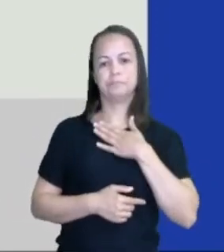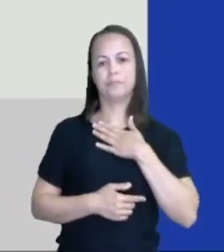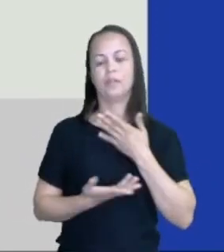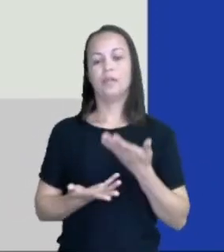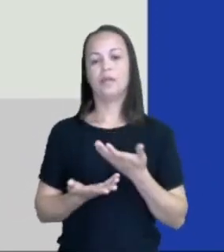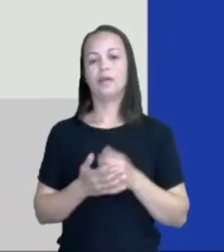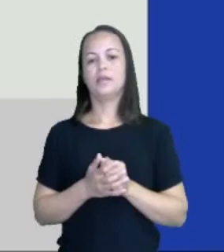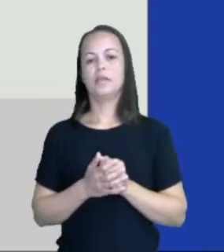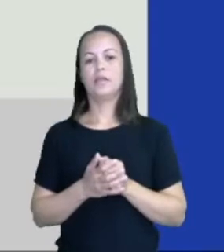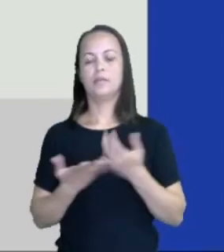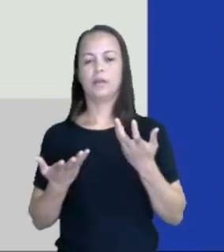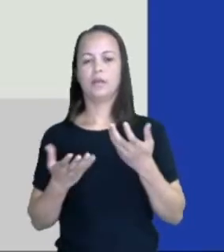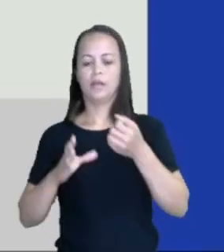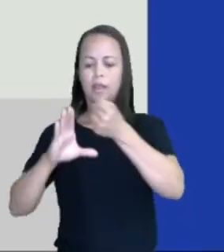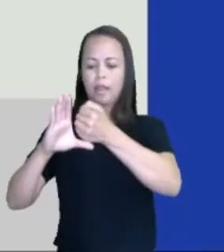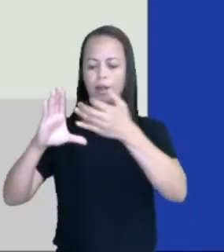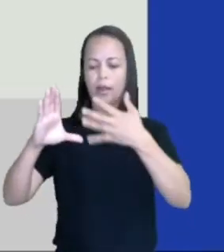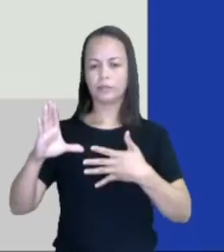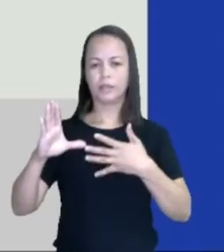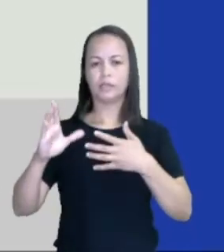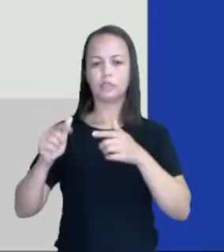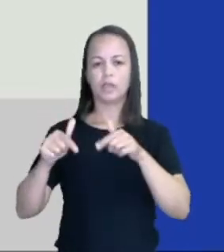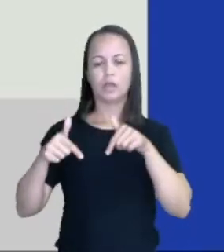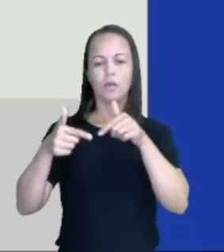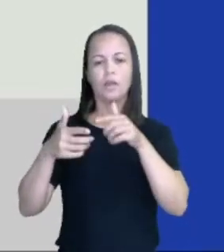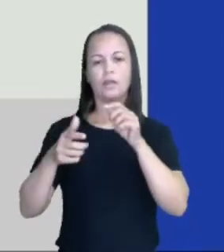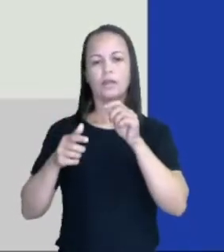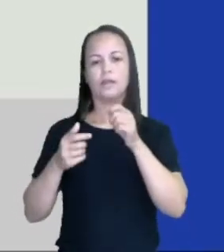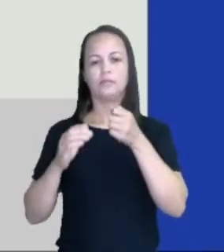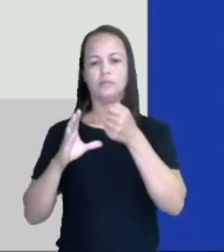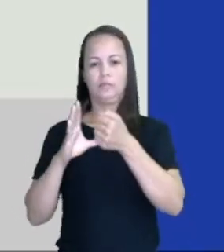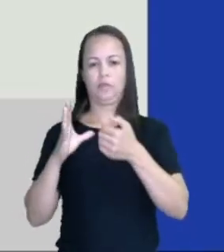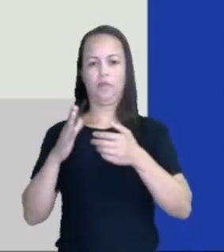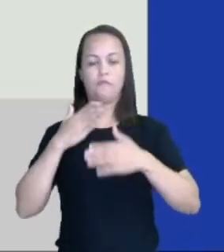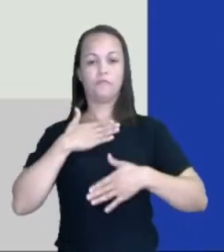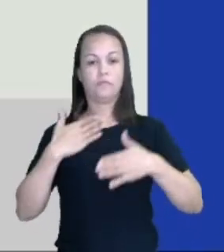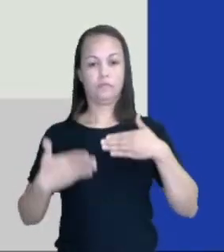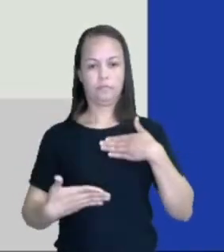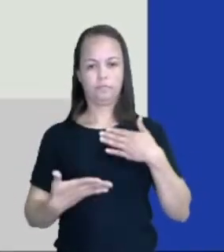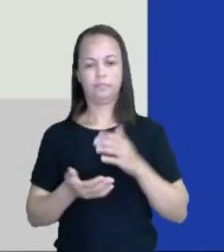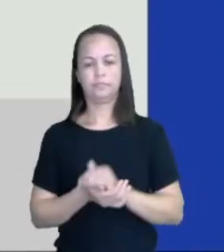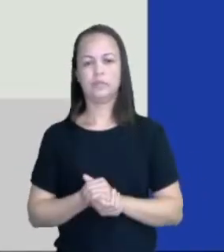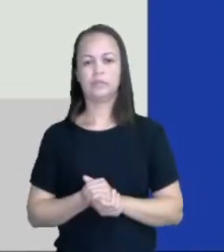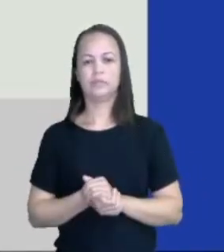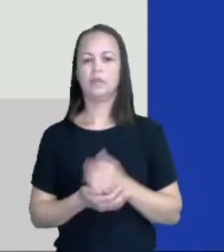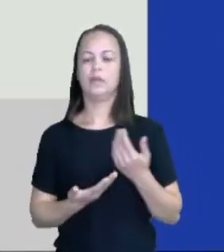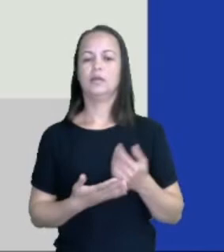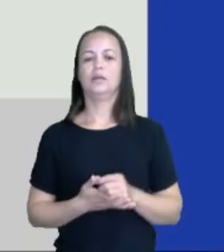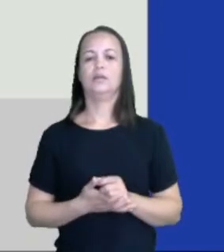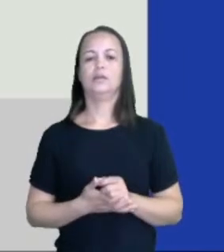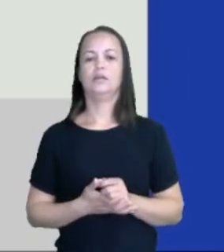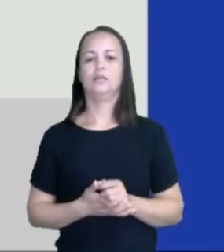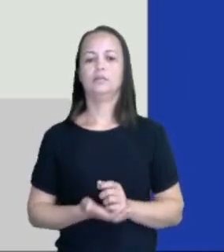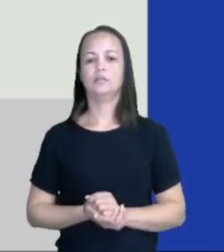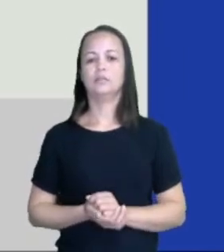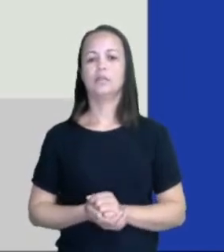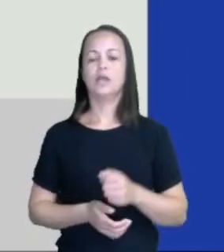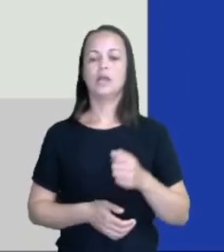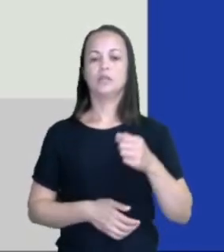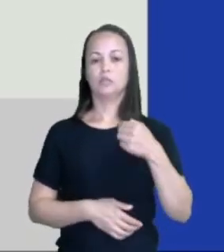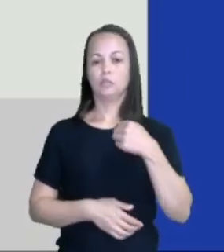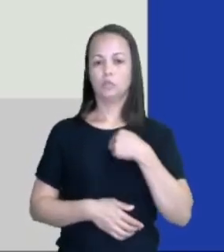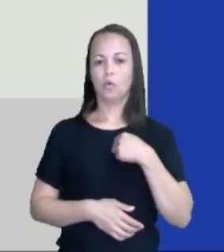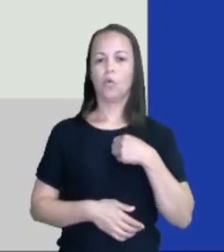expressar qualidade ou característica física, sou simpática. El